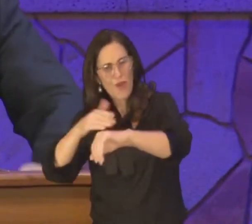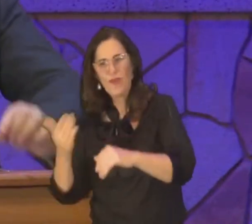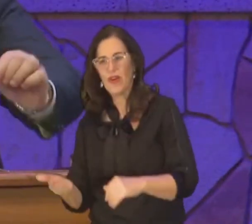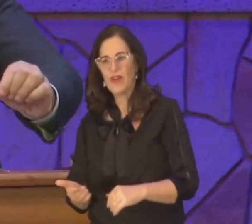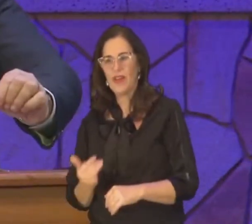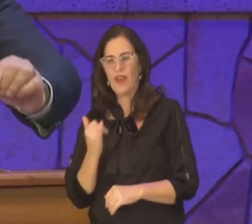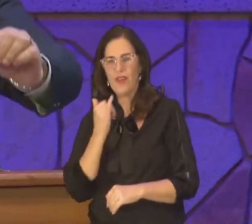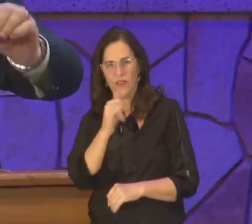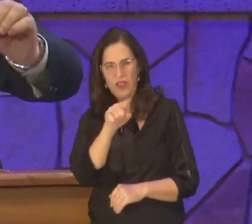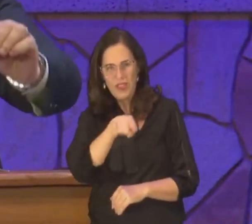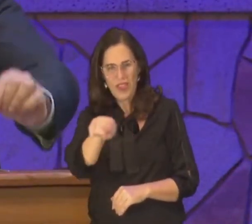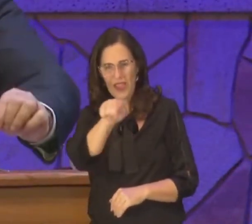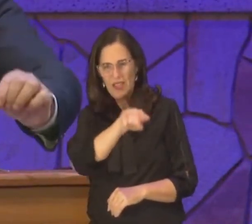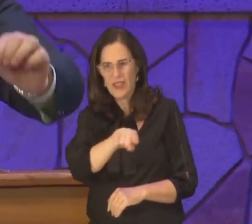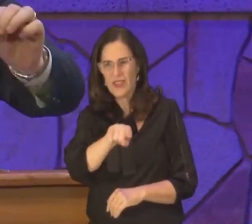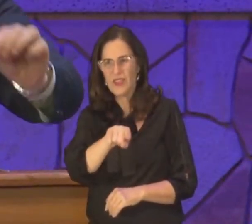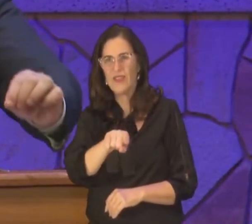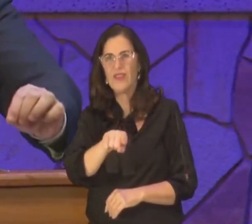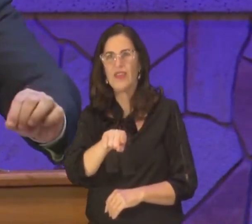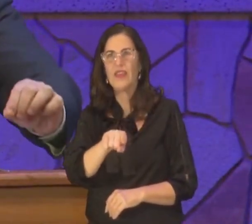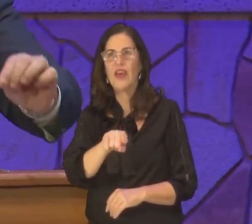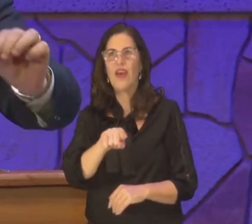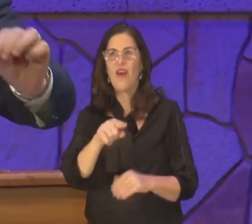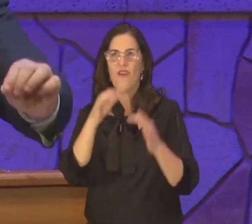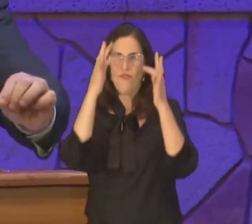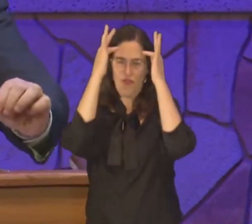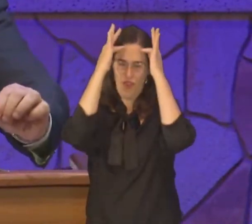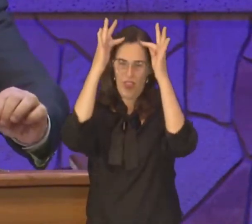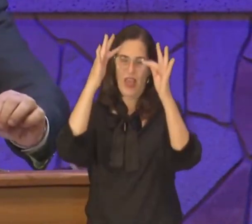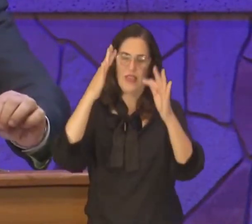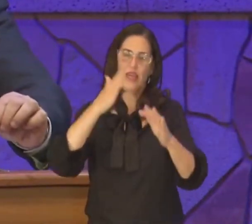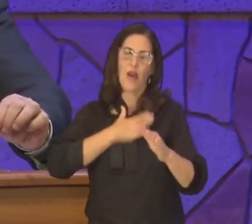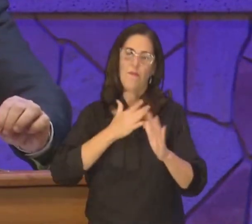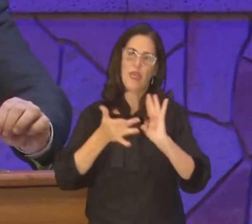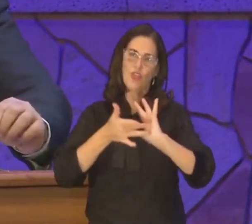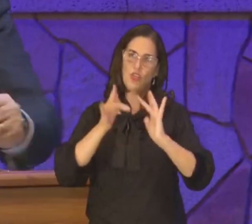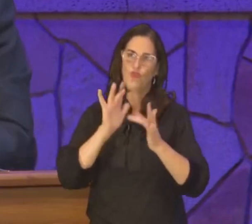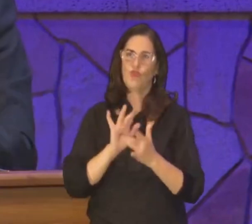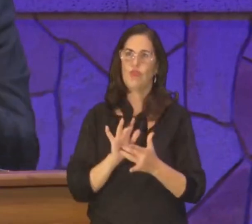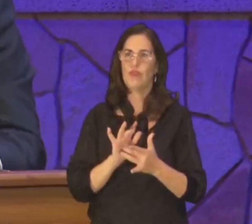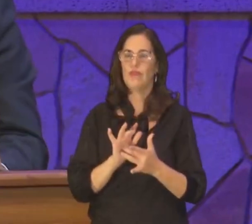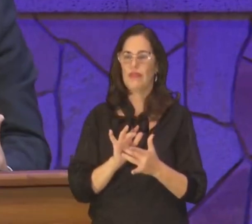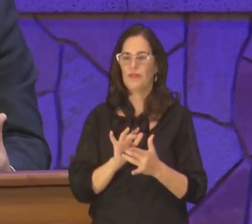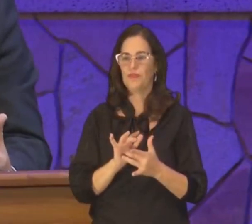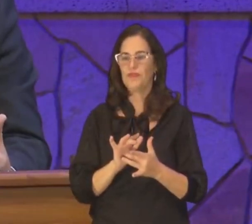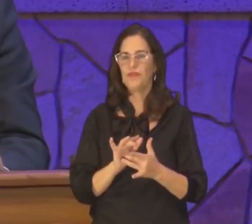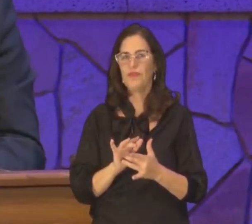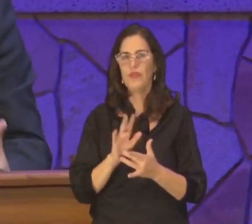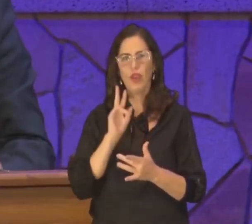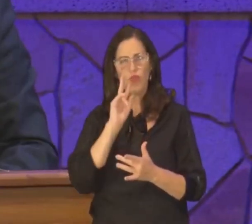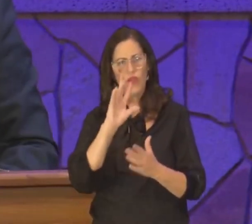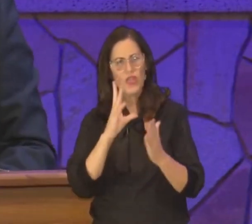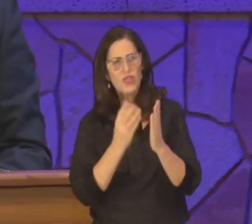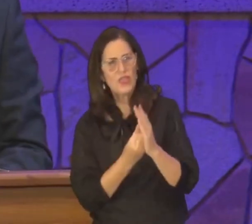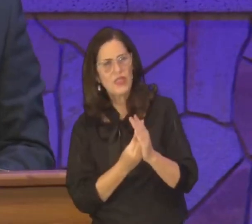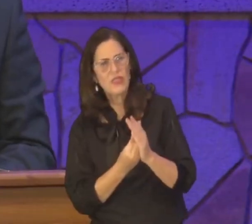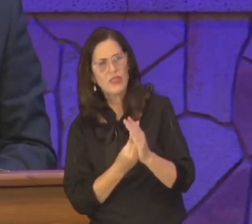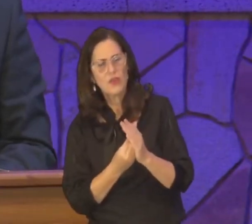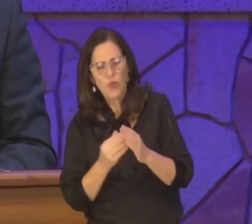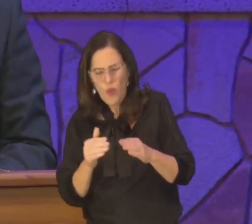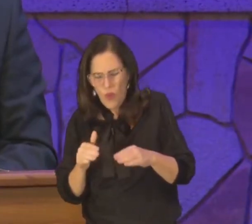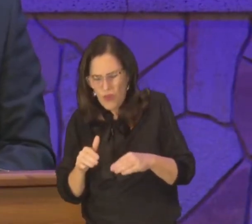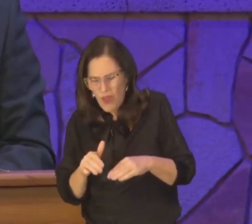diz assim: vocês serão fiéis a mim. E eu vejo esta igreja, irmão, com tanta humildade,